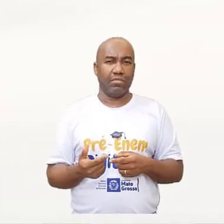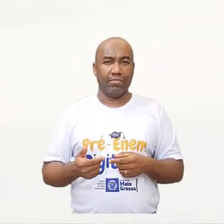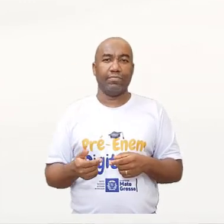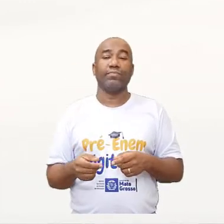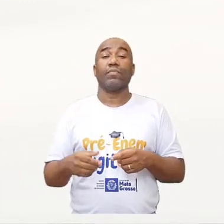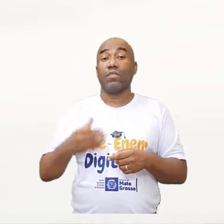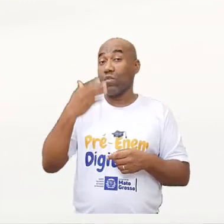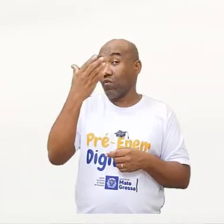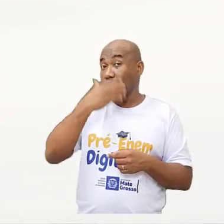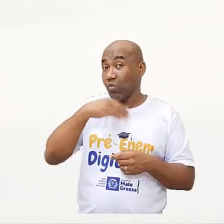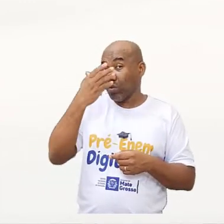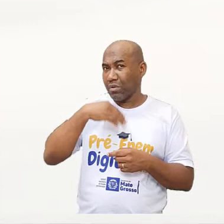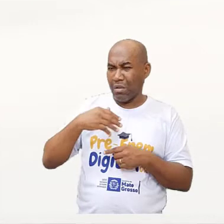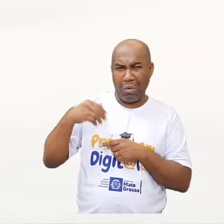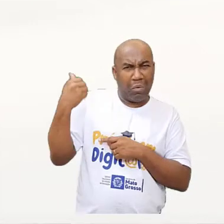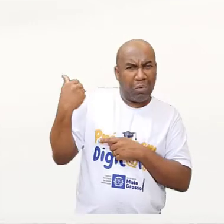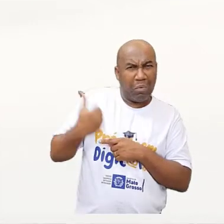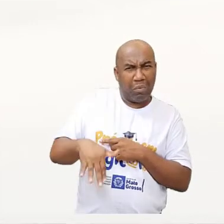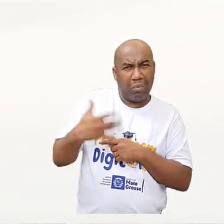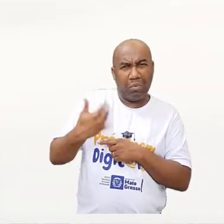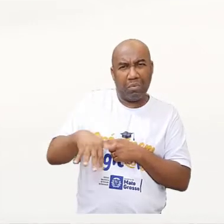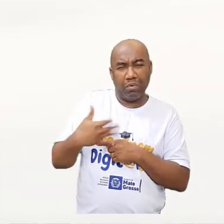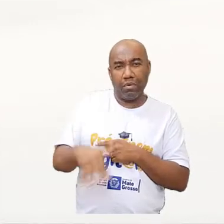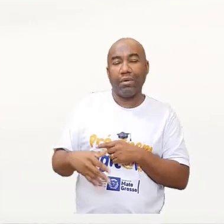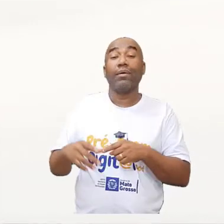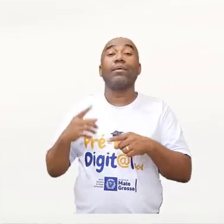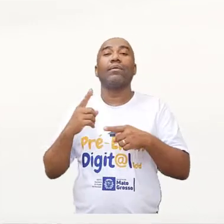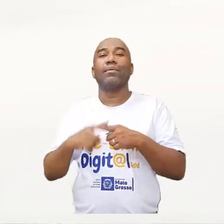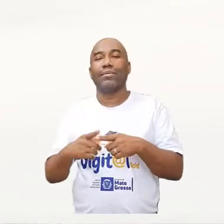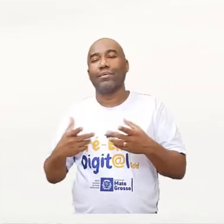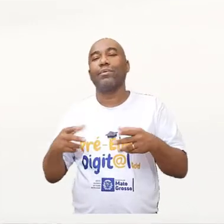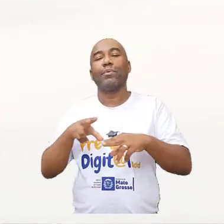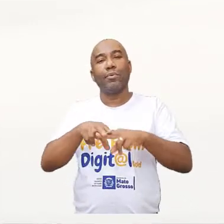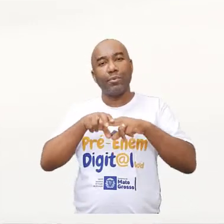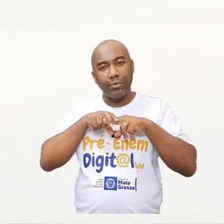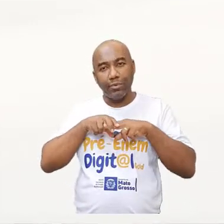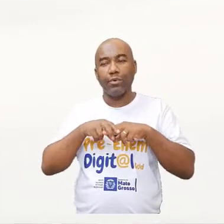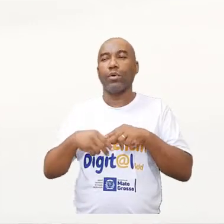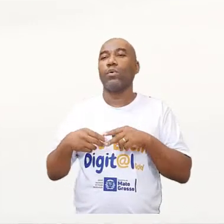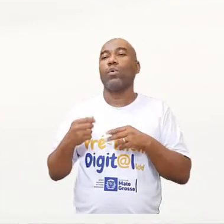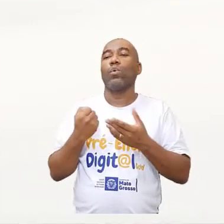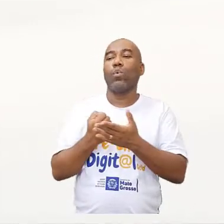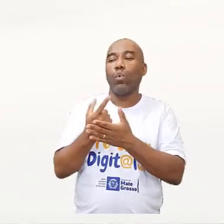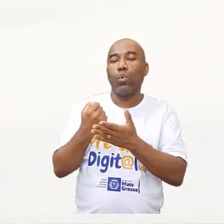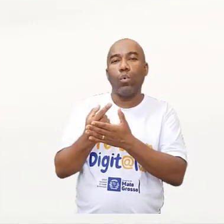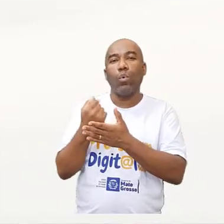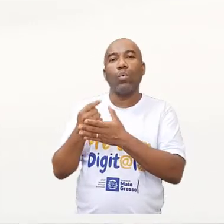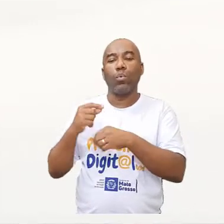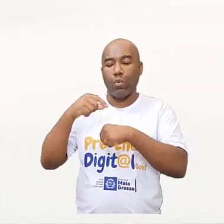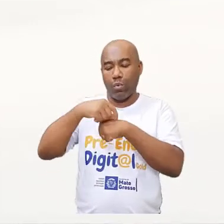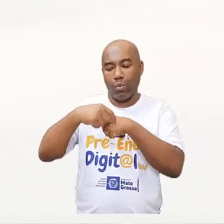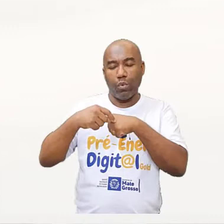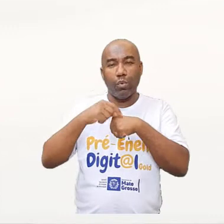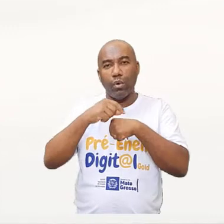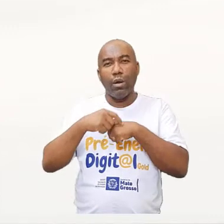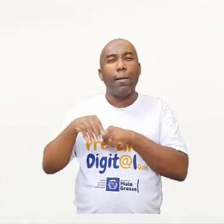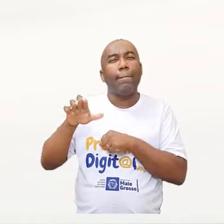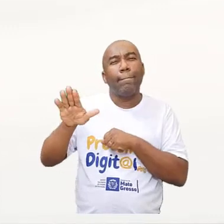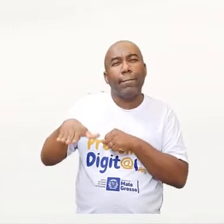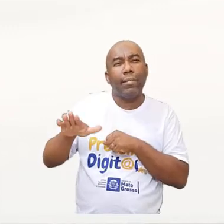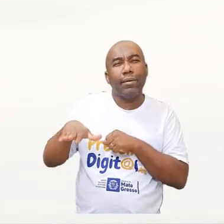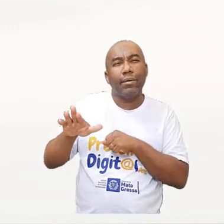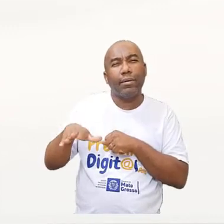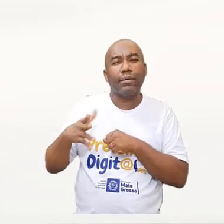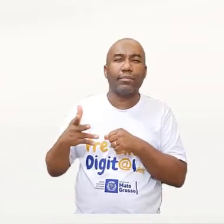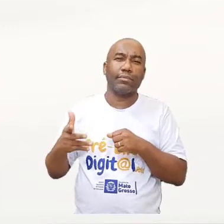estão caras. Por isso, sempre compro morango quando estão baratos.